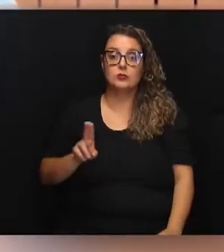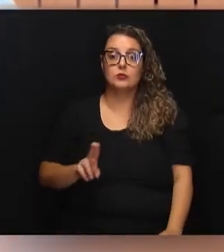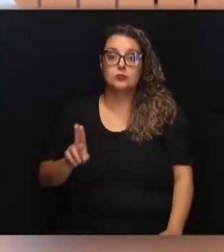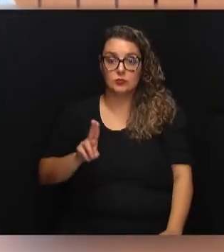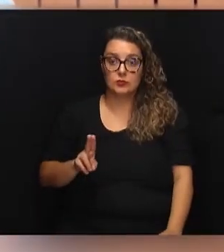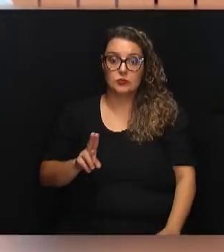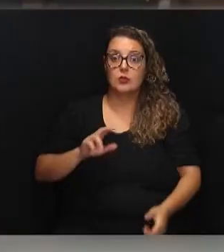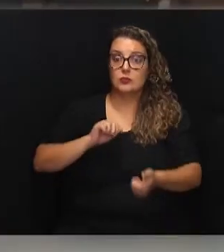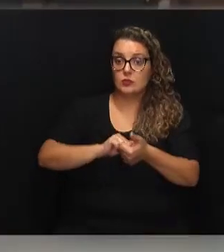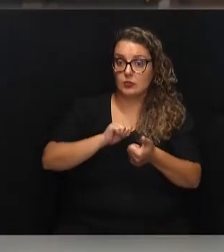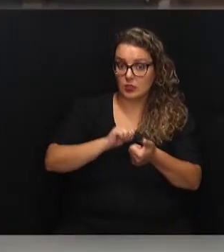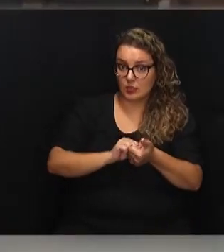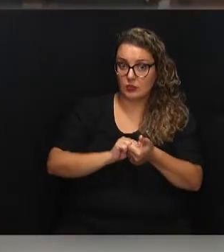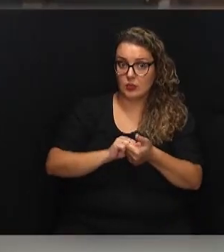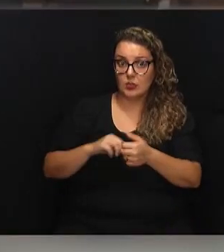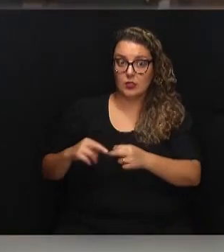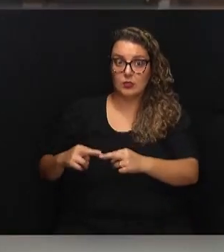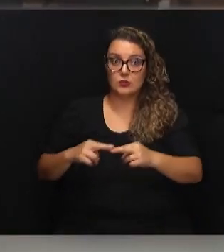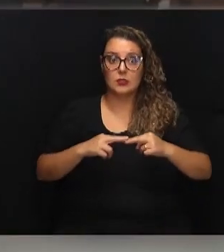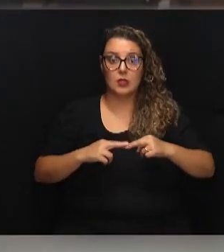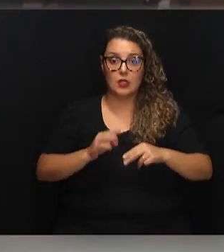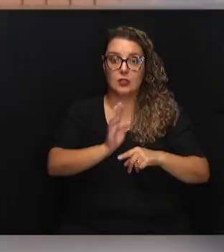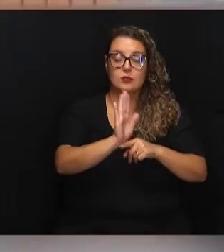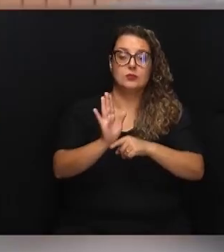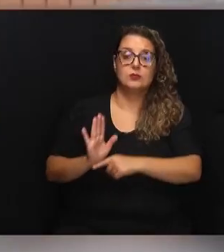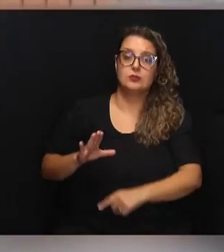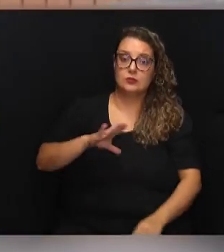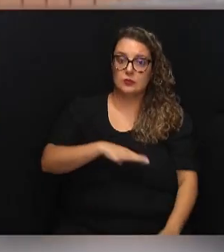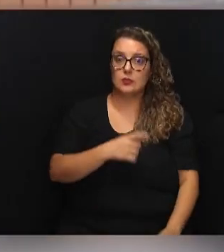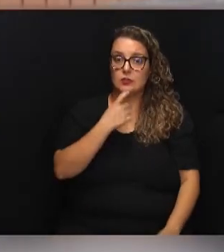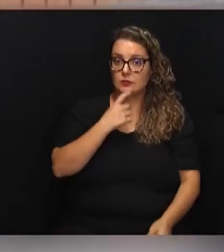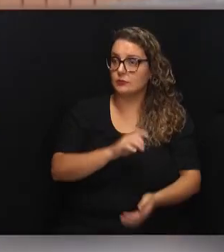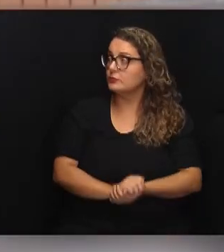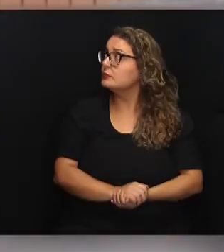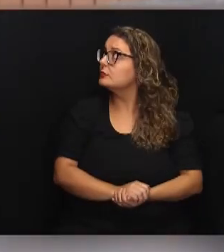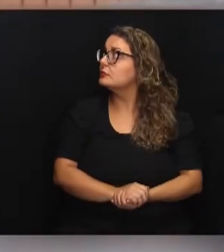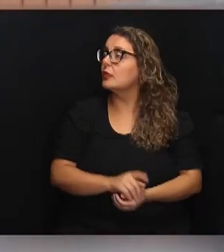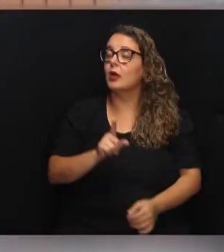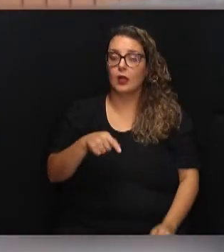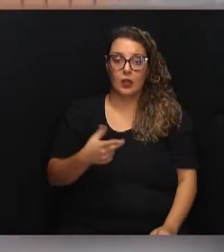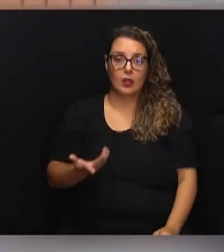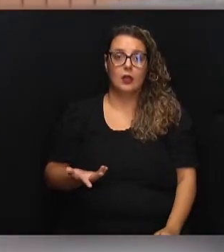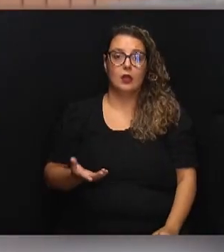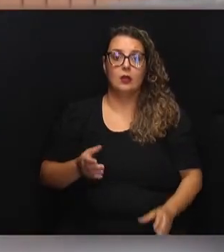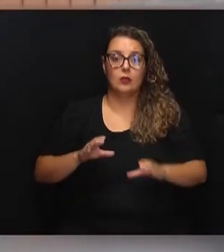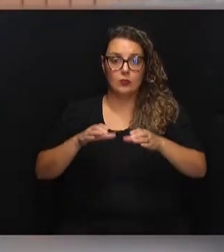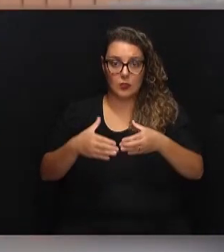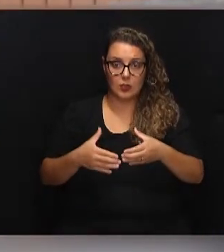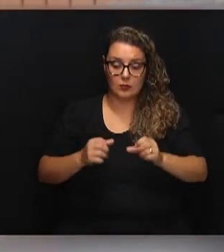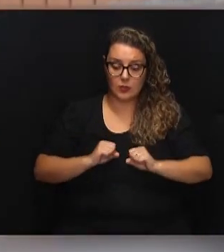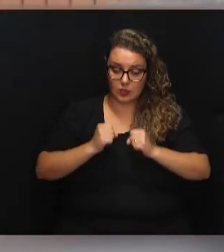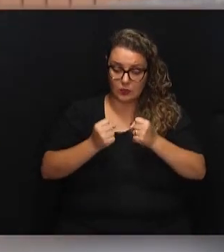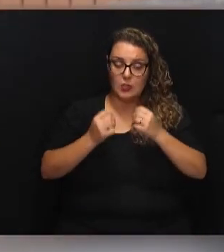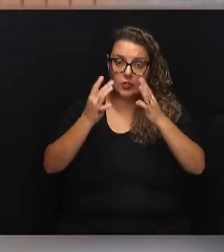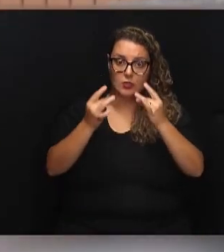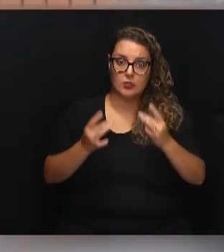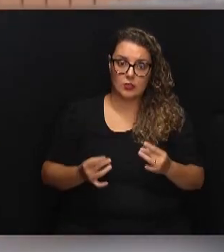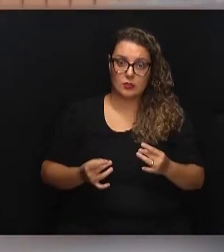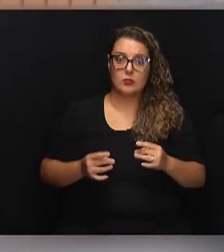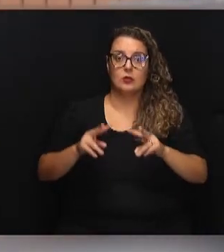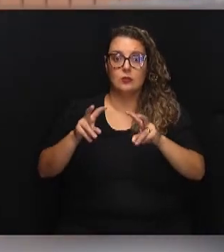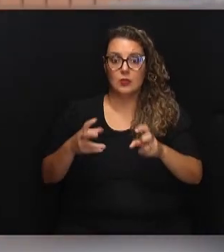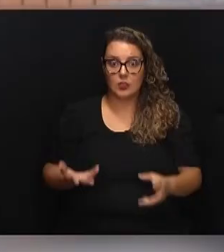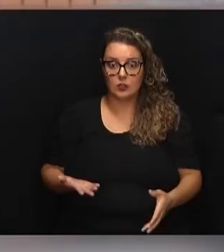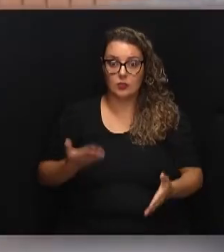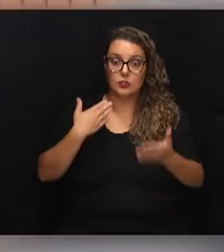e qualificação da rede de cinema em Campinas. Ela é fundamentalmente uma comissão que vai se debruçar sobre um determinado tema, dialogar